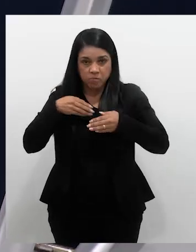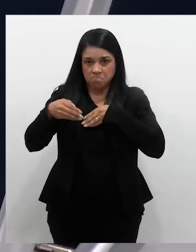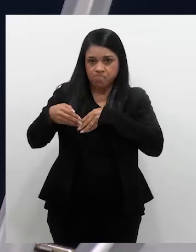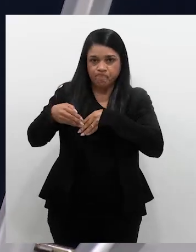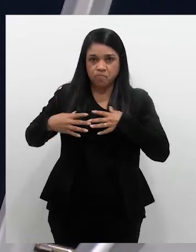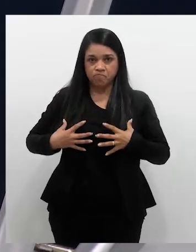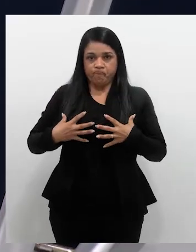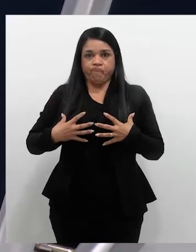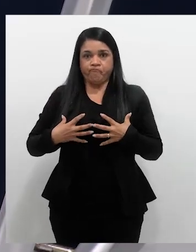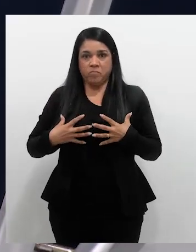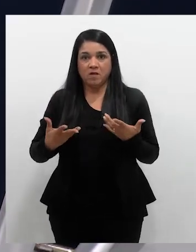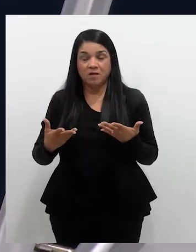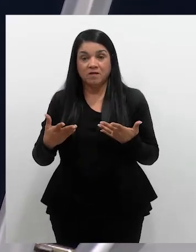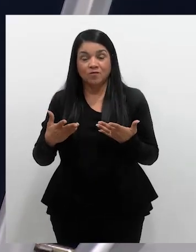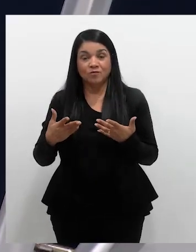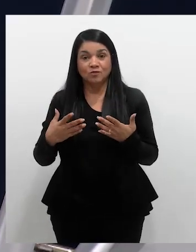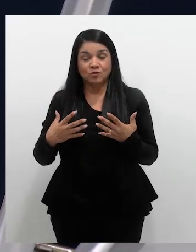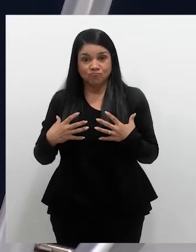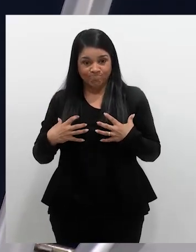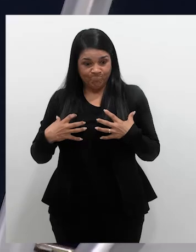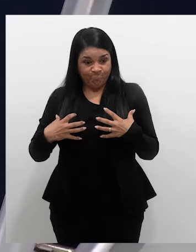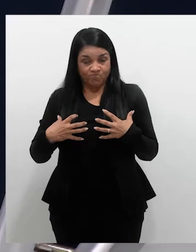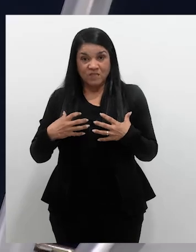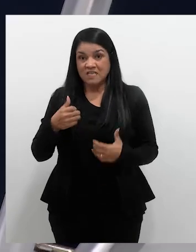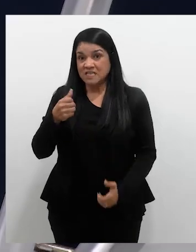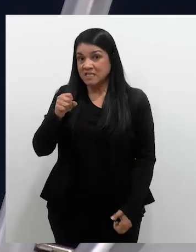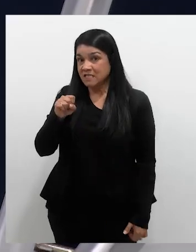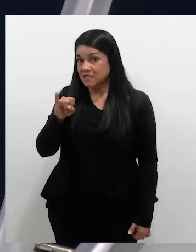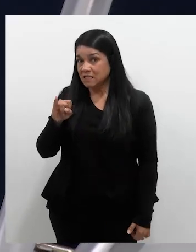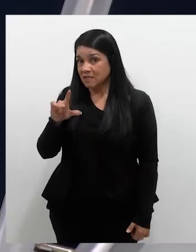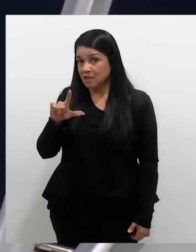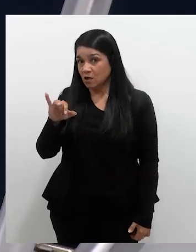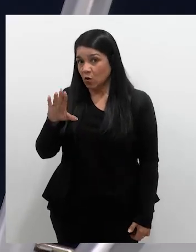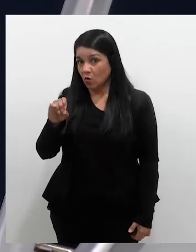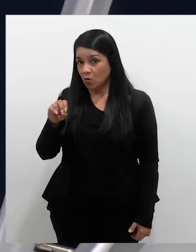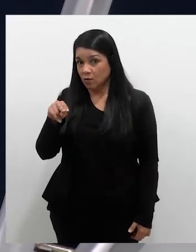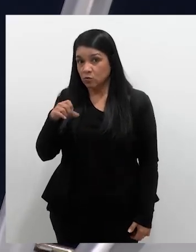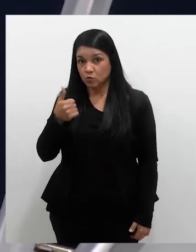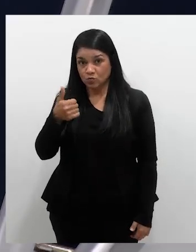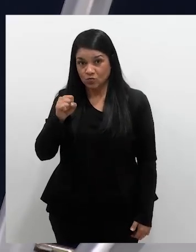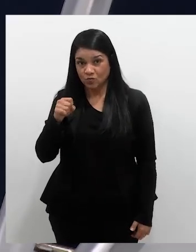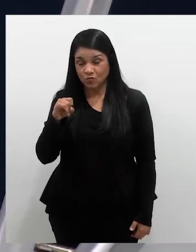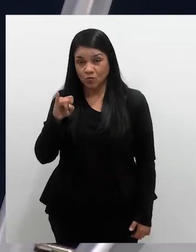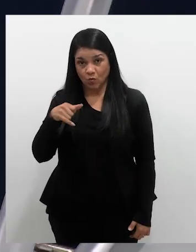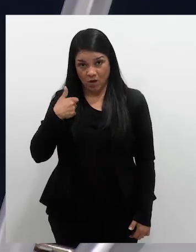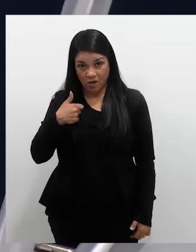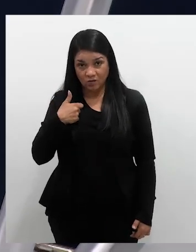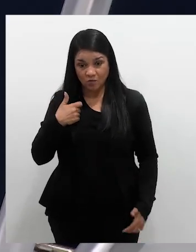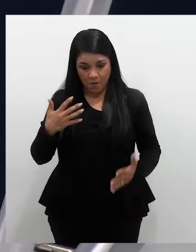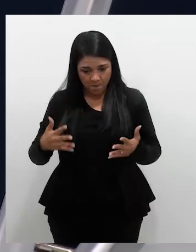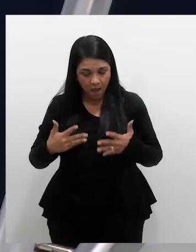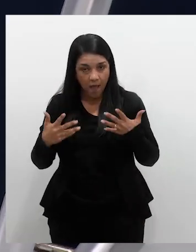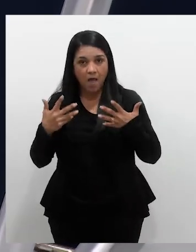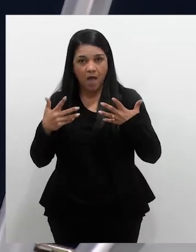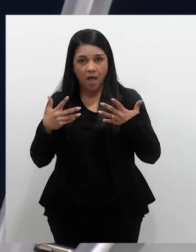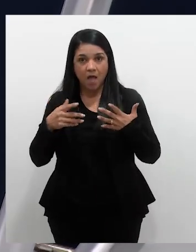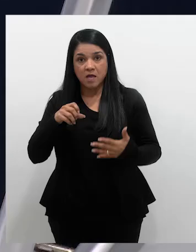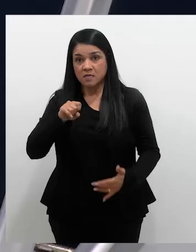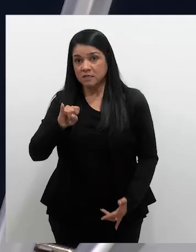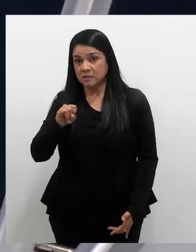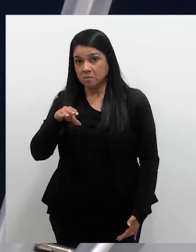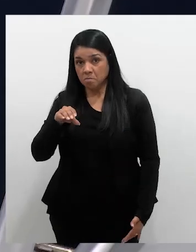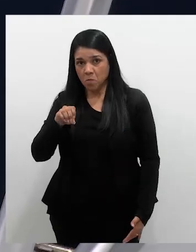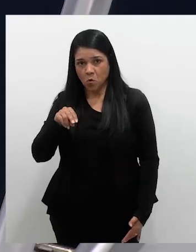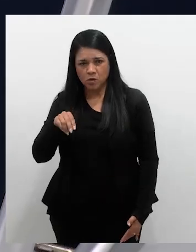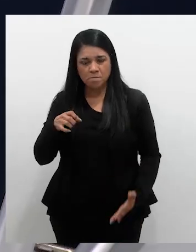sutiã. Então, eu falo, quando eu botei esse silicone com 18 anos, para minha autoestima, para